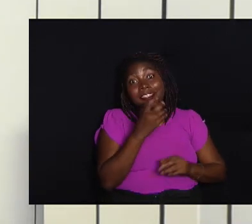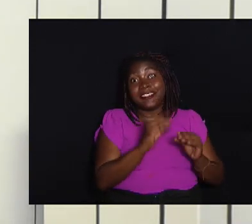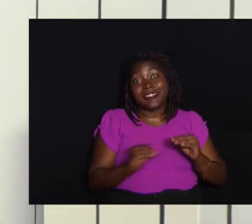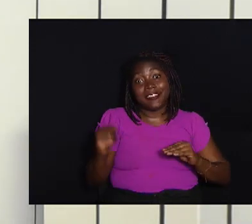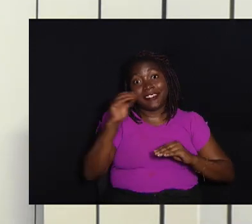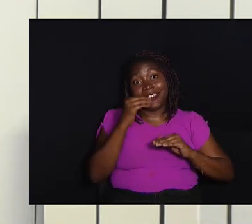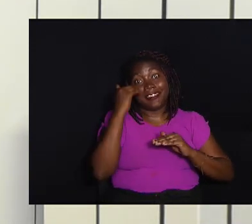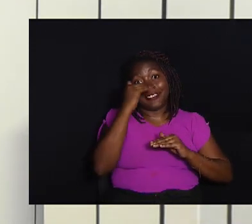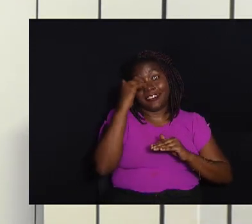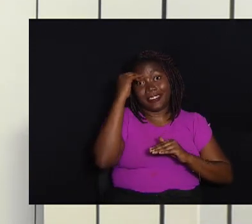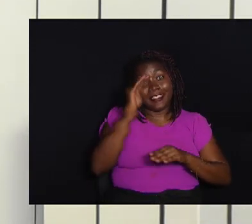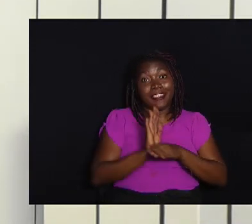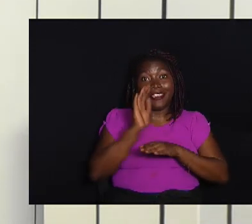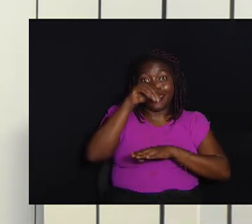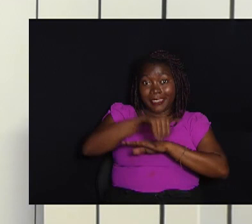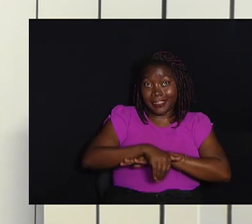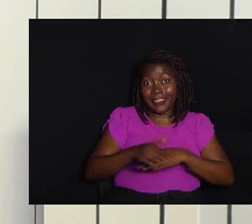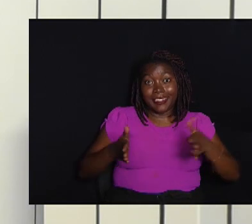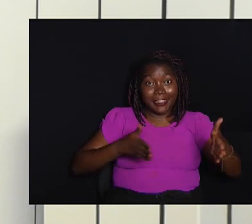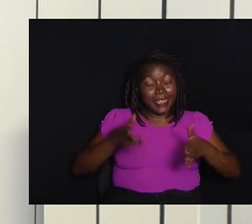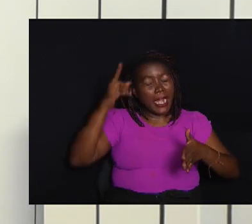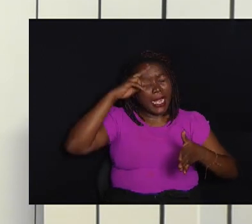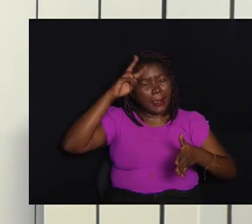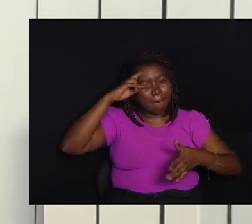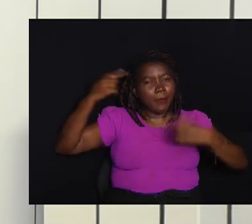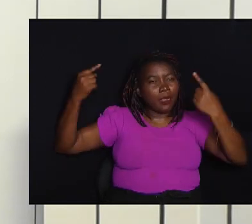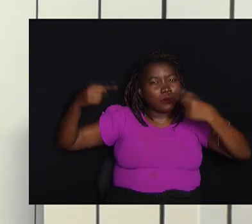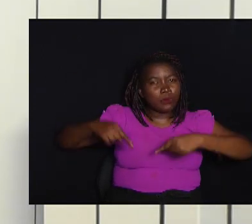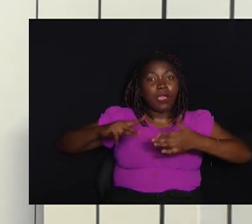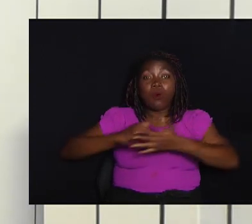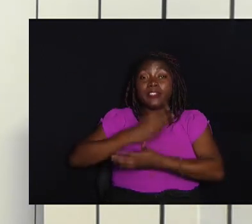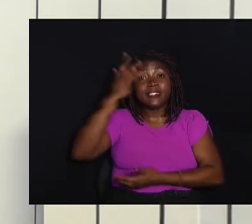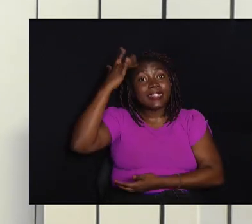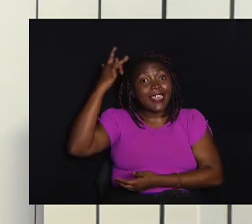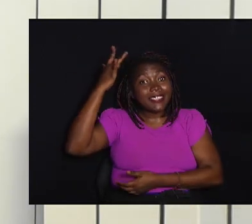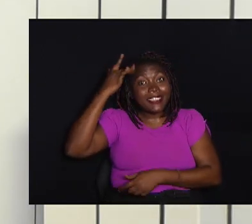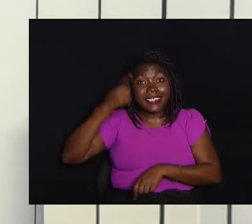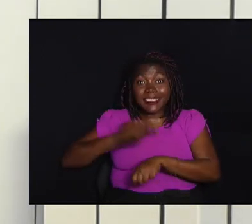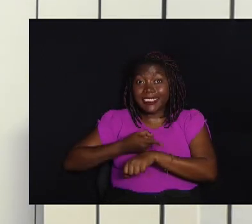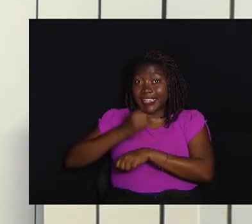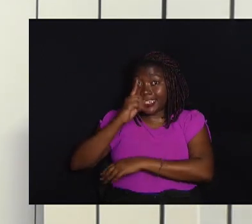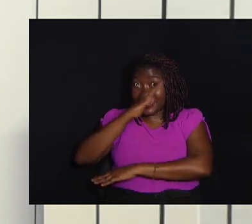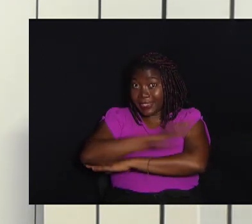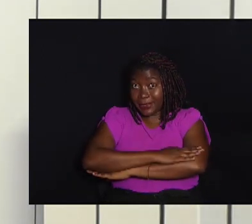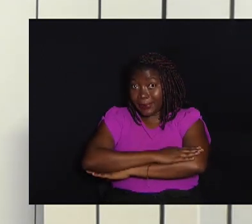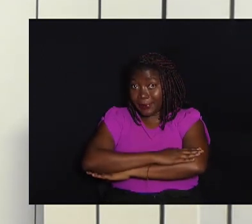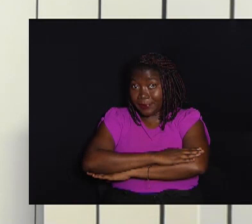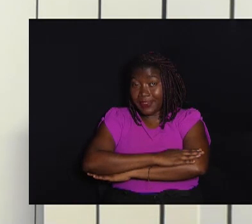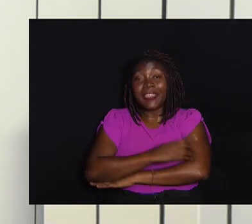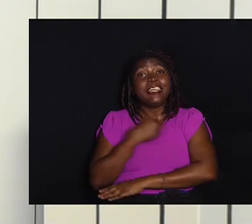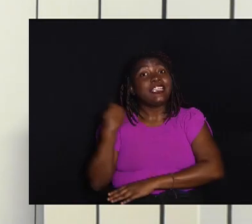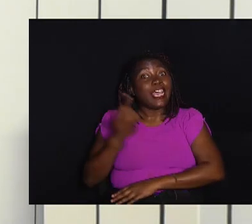à próxima fase. Lembrando que este confronto acontece amanhã, à 1h da tarde. E a gente